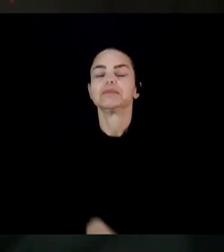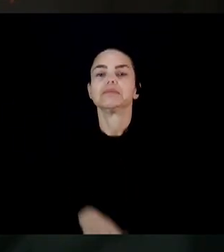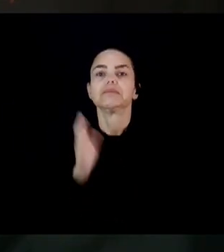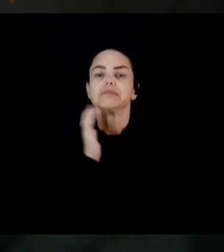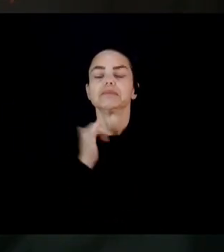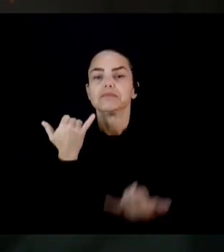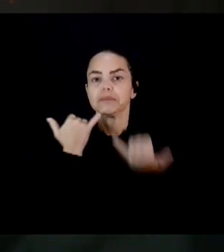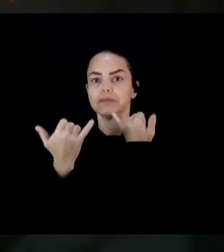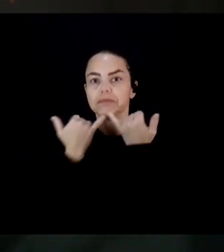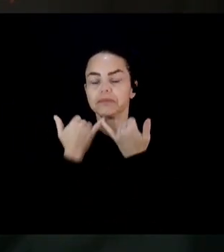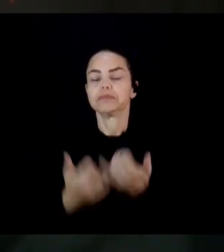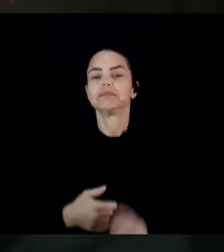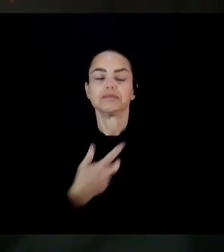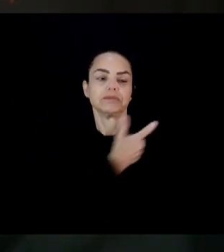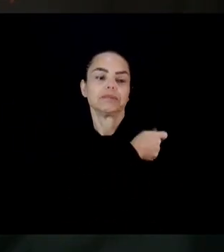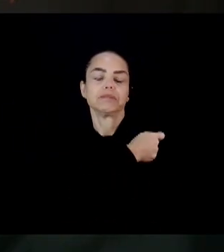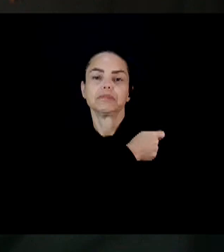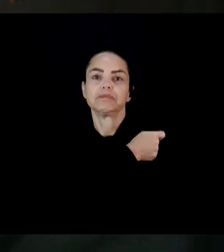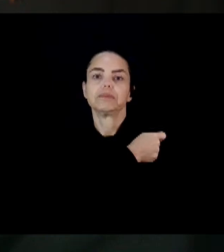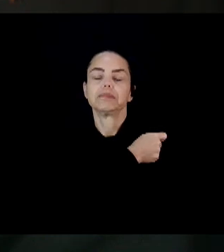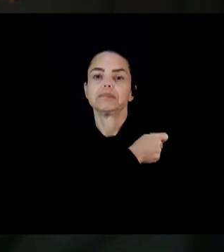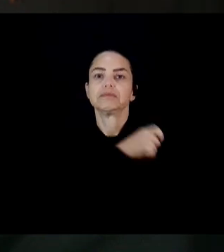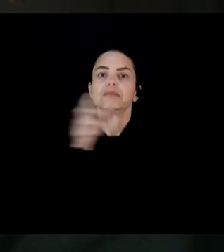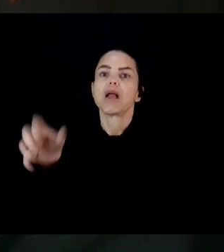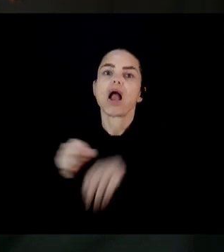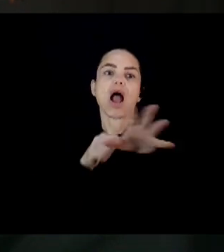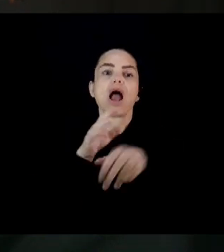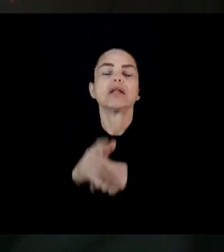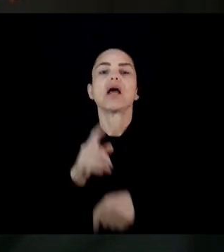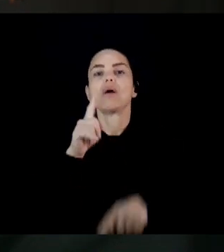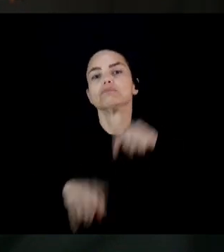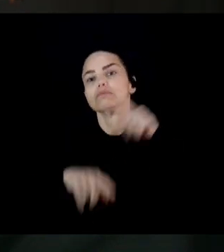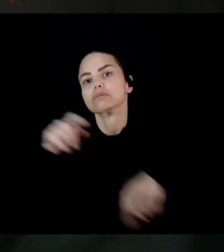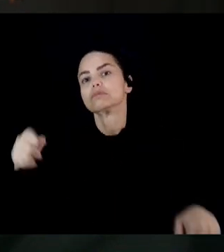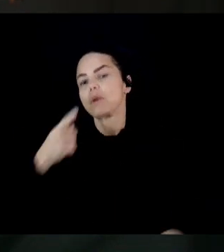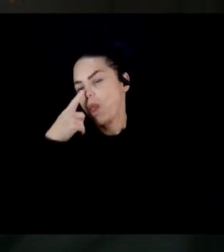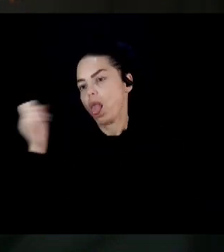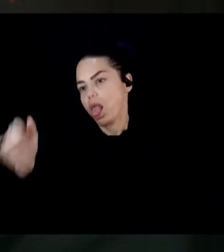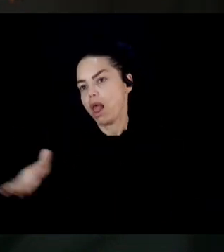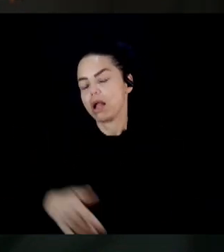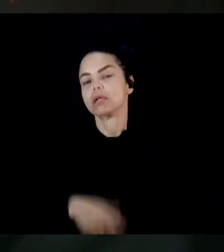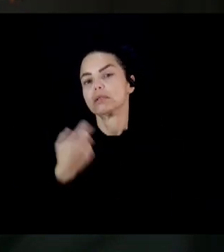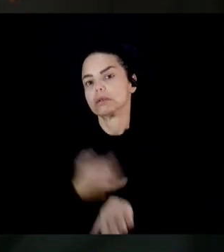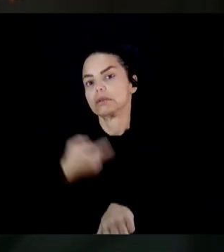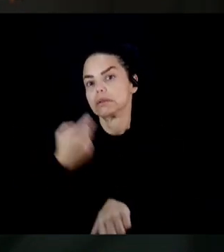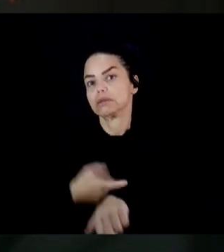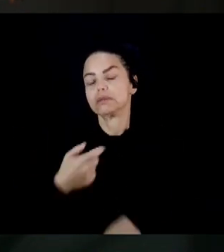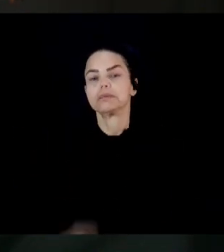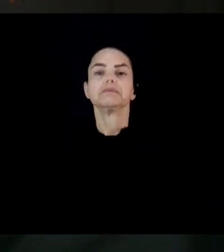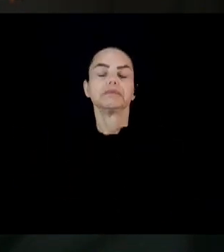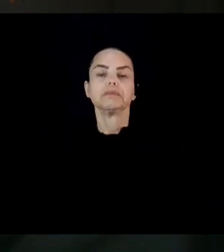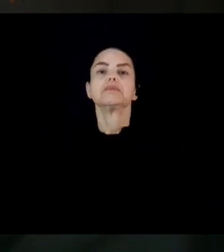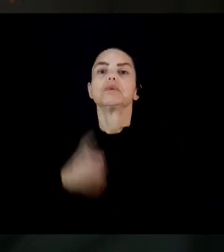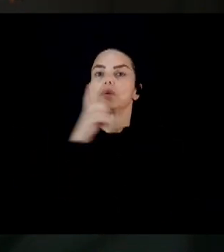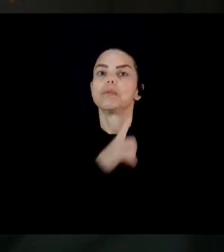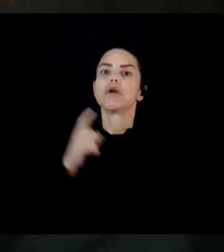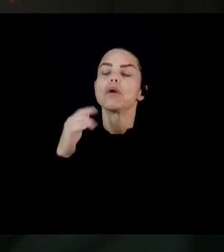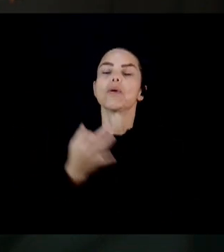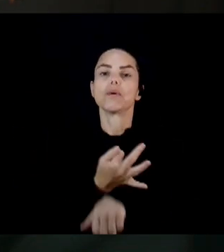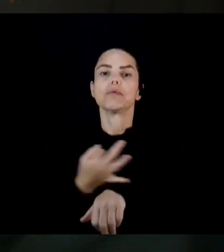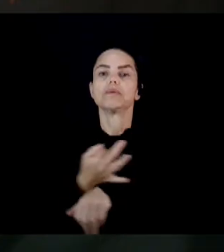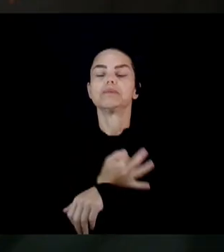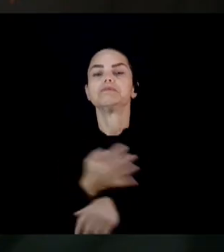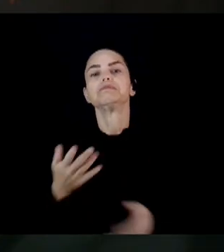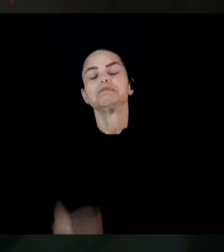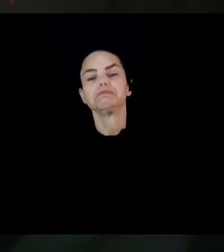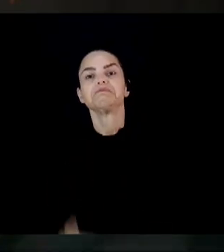sobre vacinação e o catatreco. As ferramentas funcionam 24 horas por dia, inclusive aos domingos e feriados. Para acessar, basta enviar